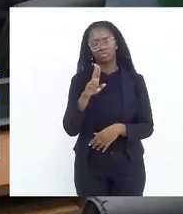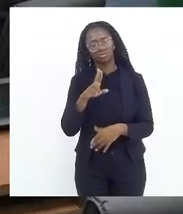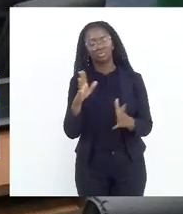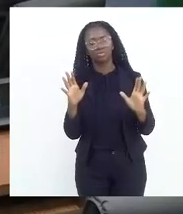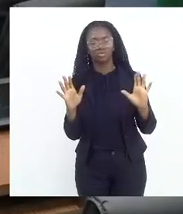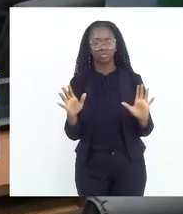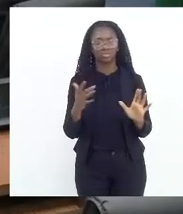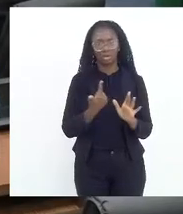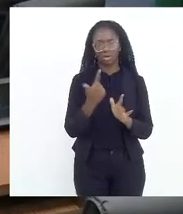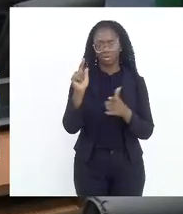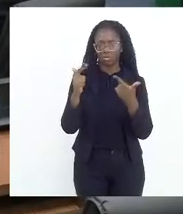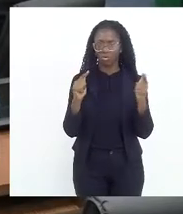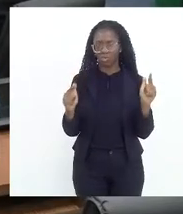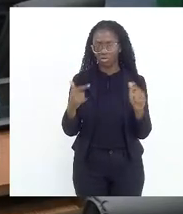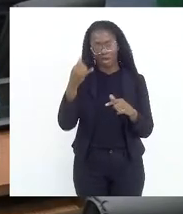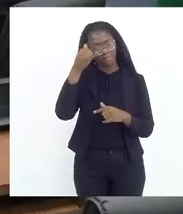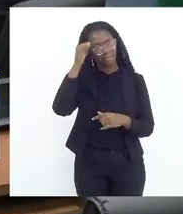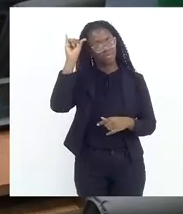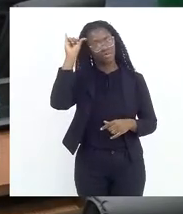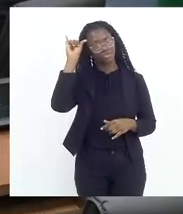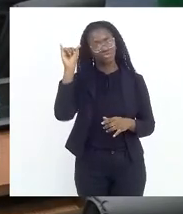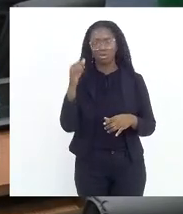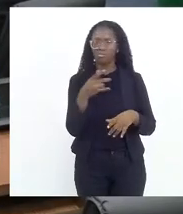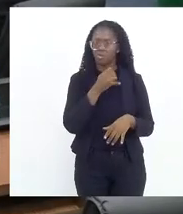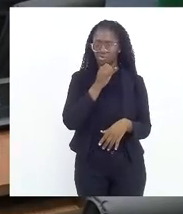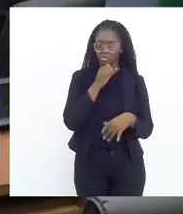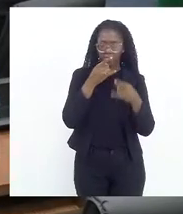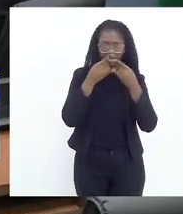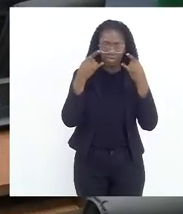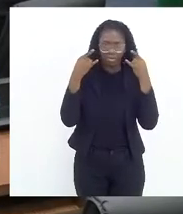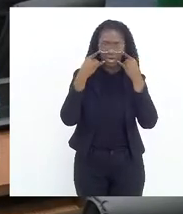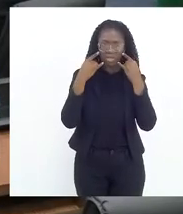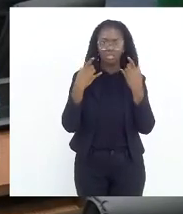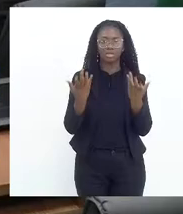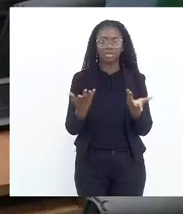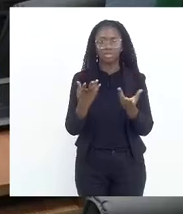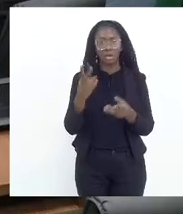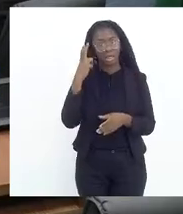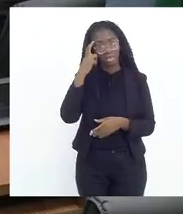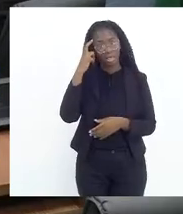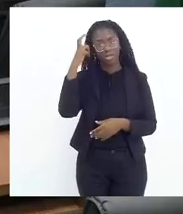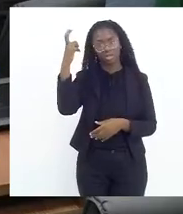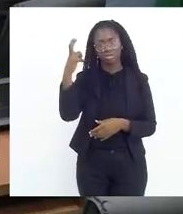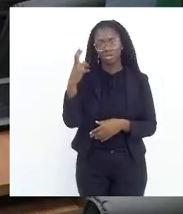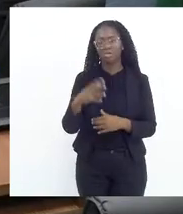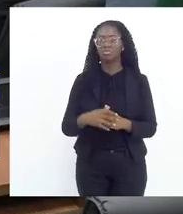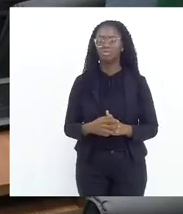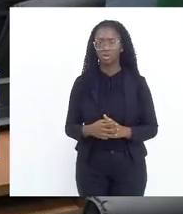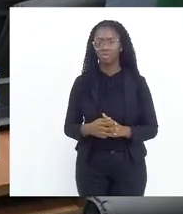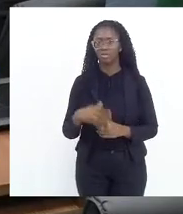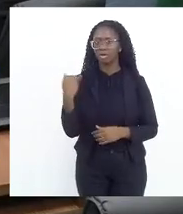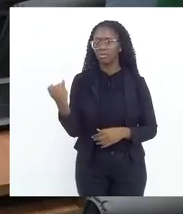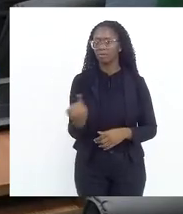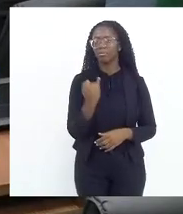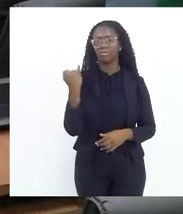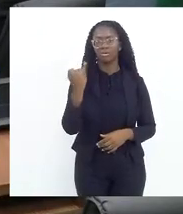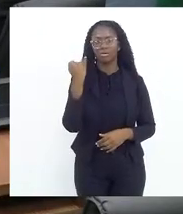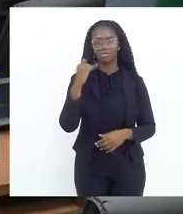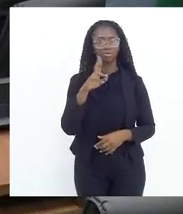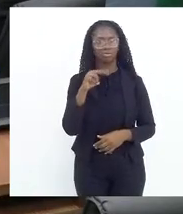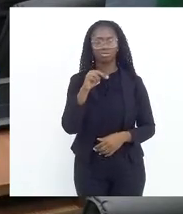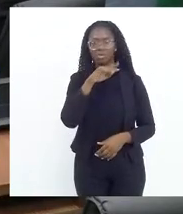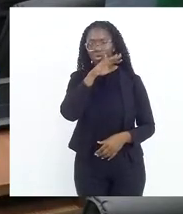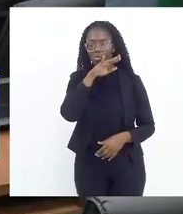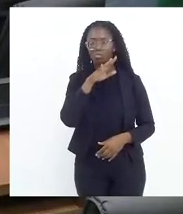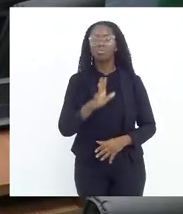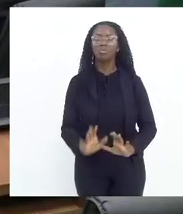não farmacológicos, mas manter a prudência. Como dizia minha mãe, prudência e canja de galinha nunca faz mal a ninguém.